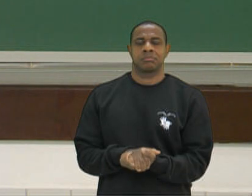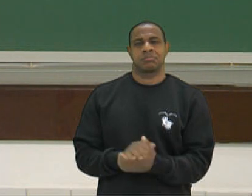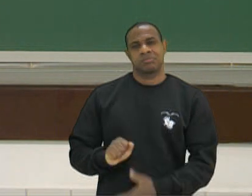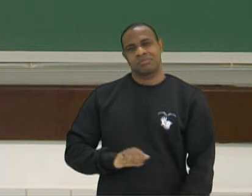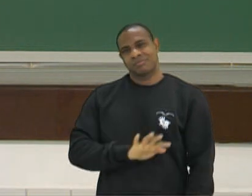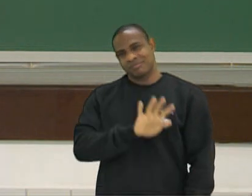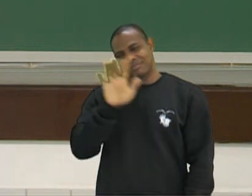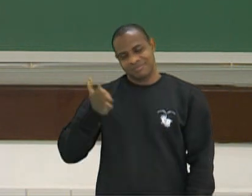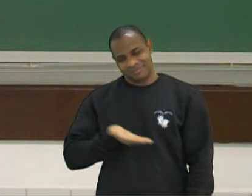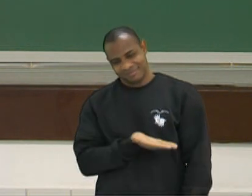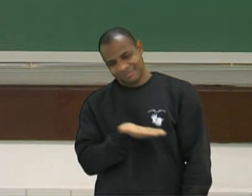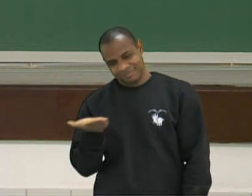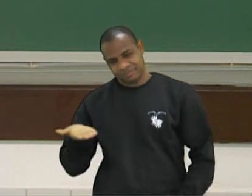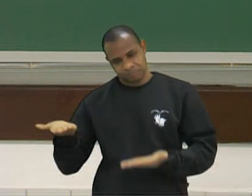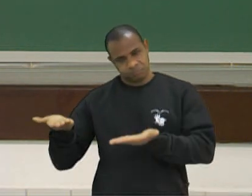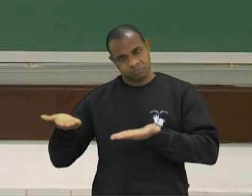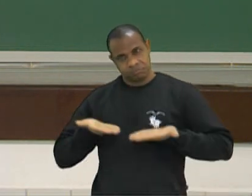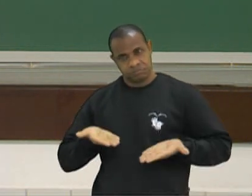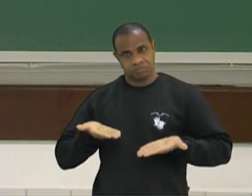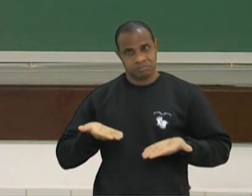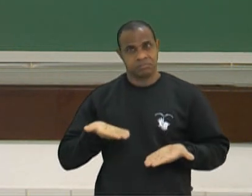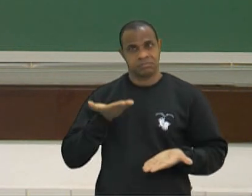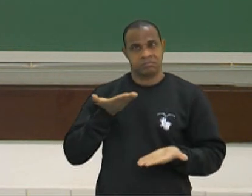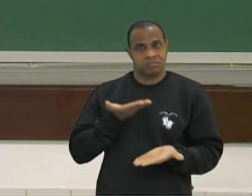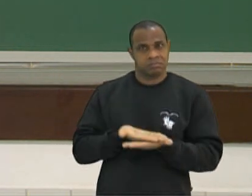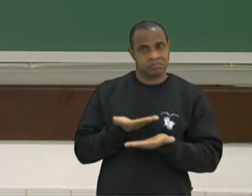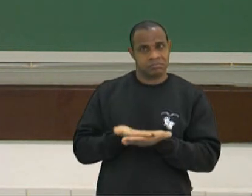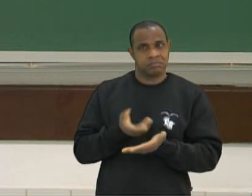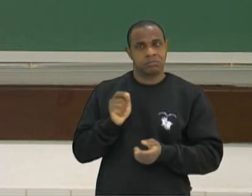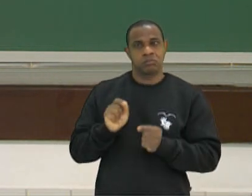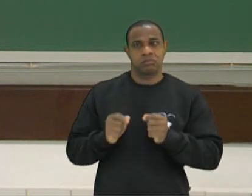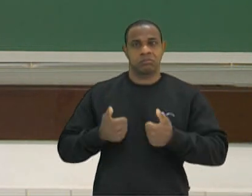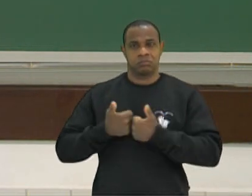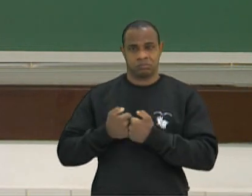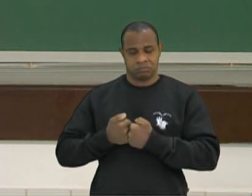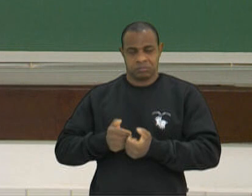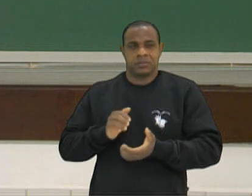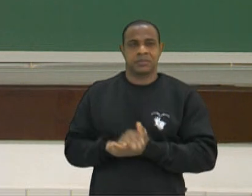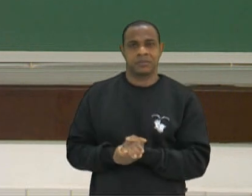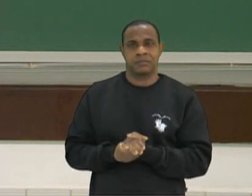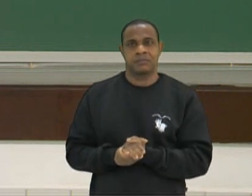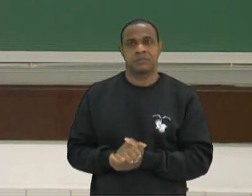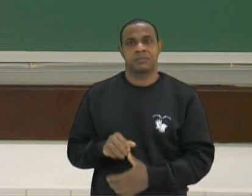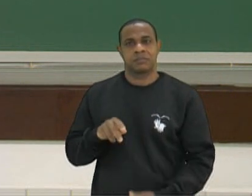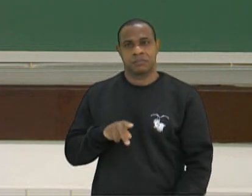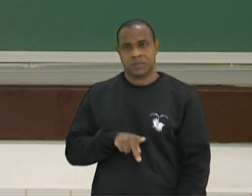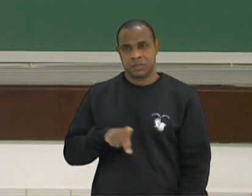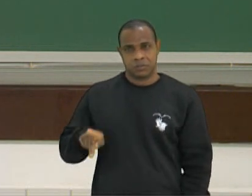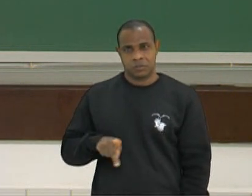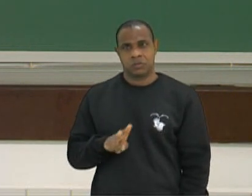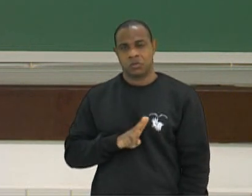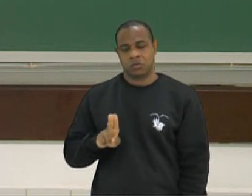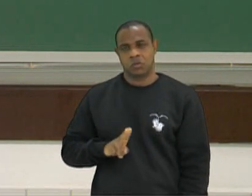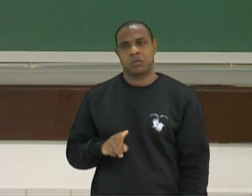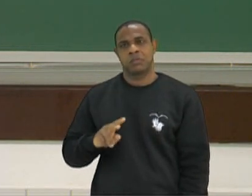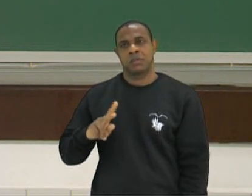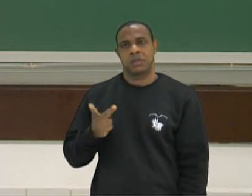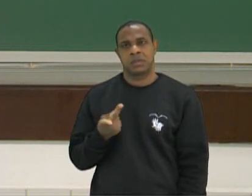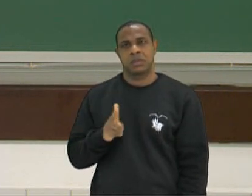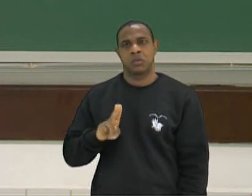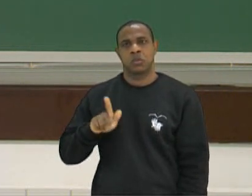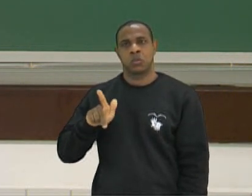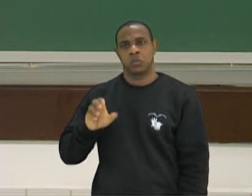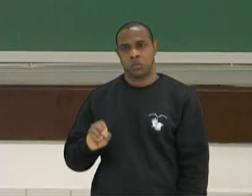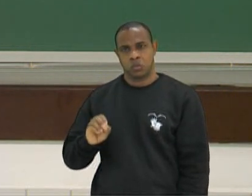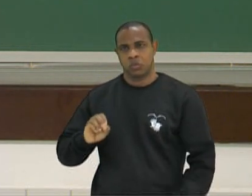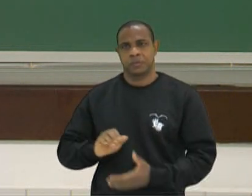Prezados alunos, sejam todos muito bem-vindos para mais uma aula de Física. Meu nome é Hugo Henrique, sou do município de Piraquara e venho contribuir